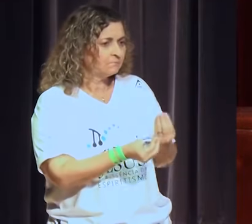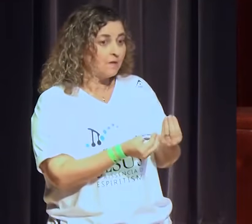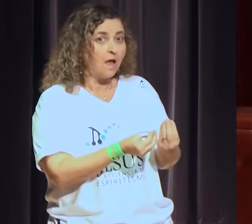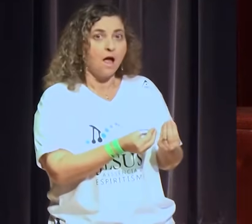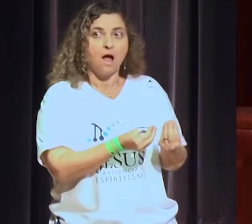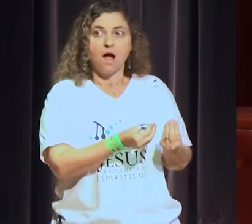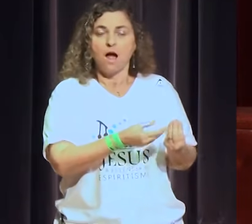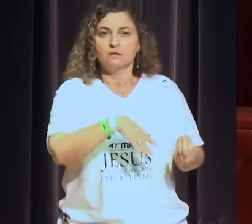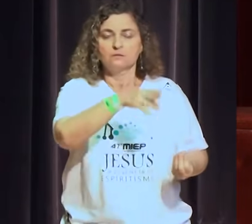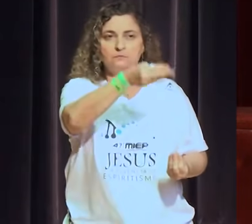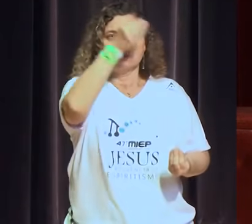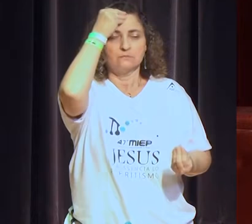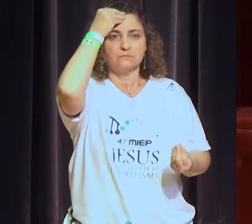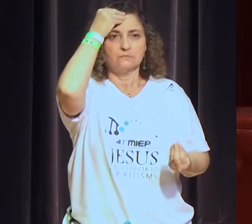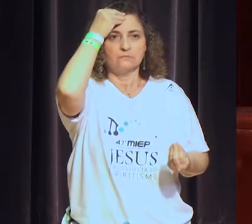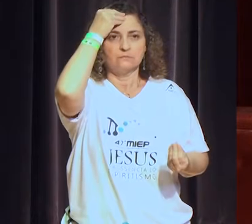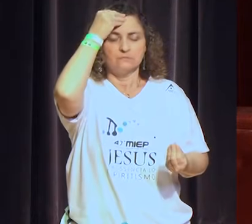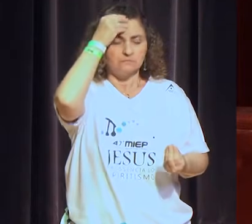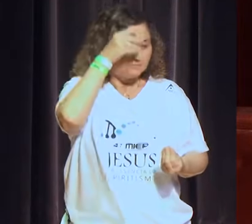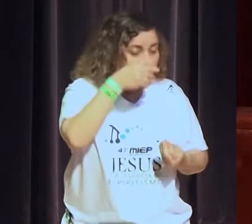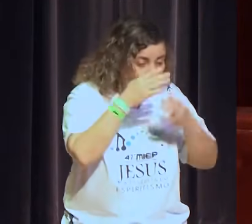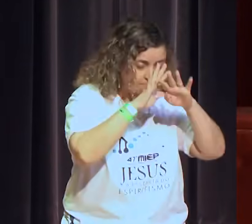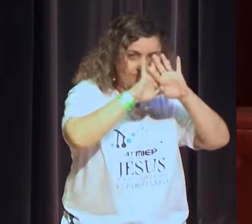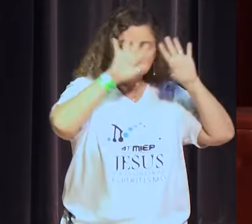carbonos. Imaginou a cadeia de carbono.